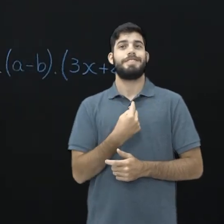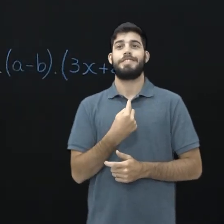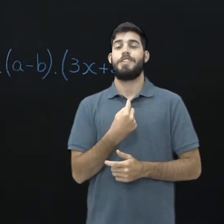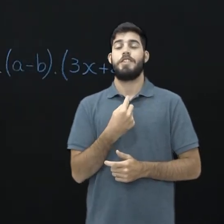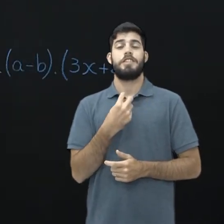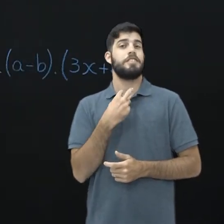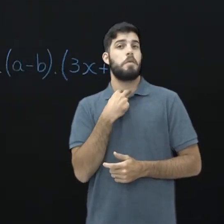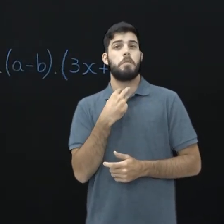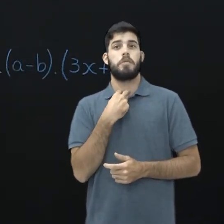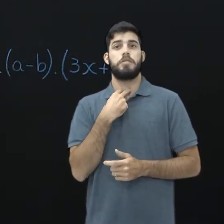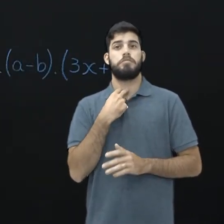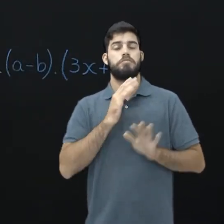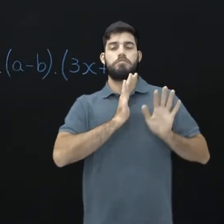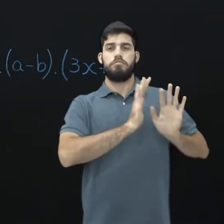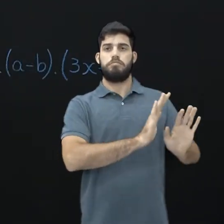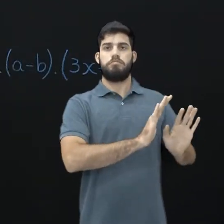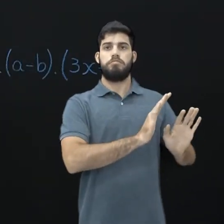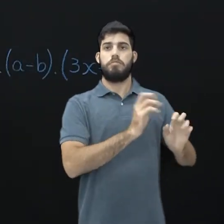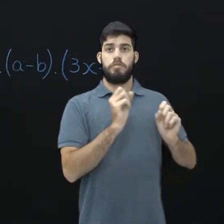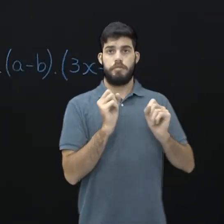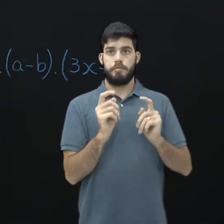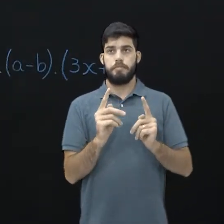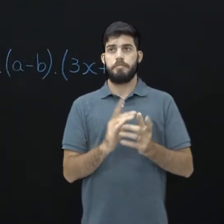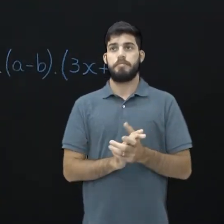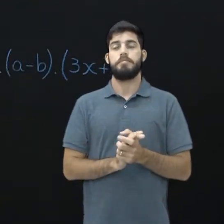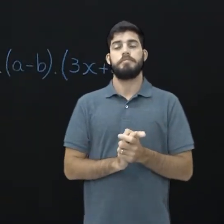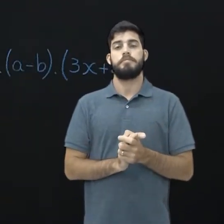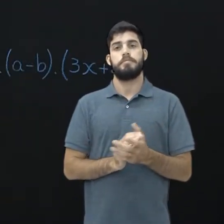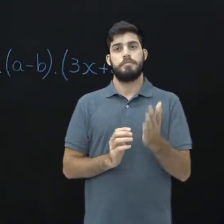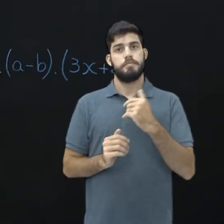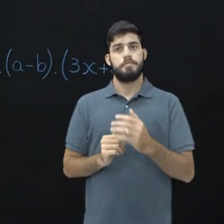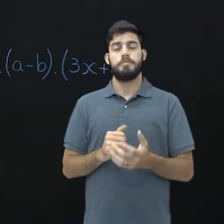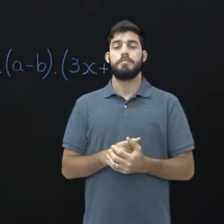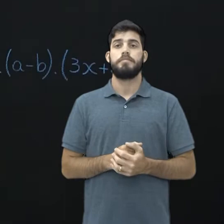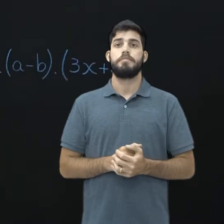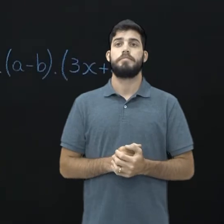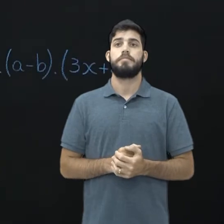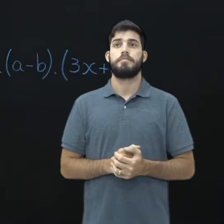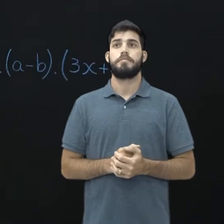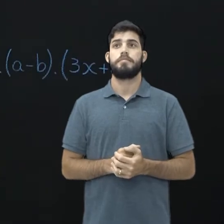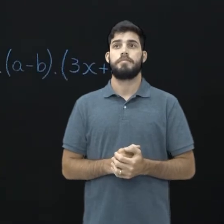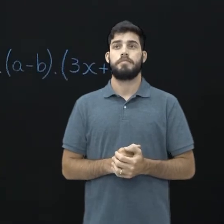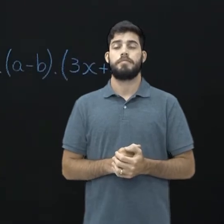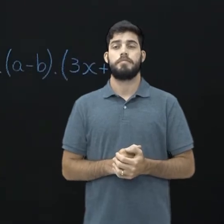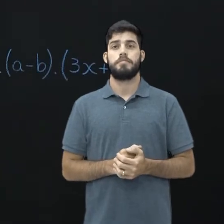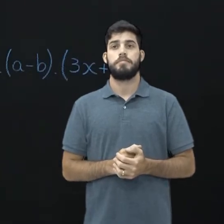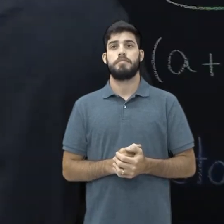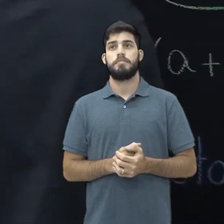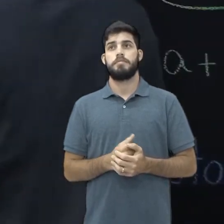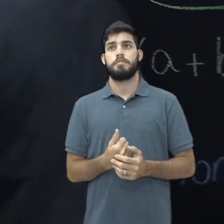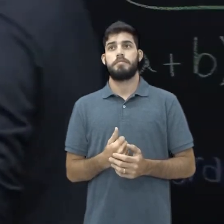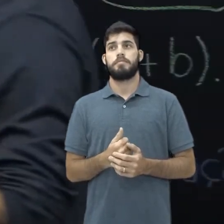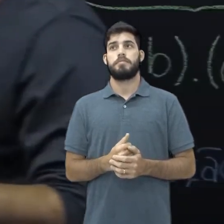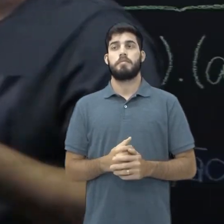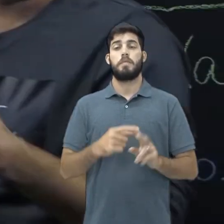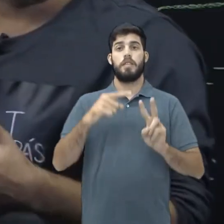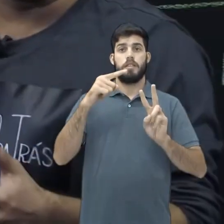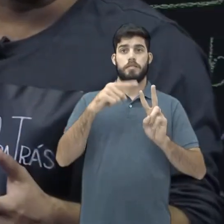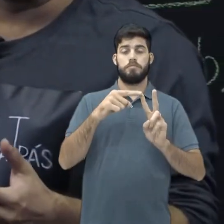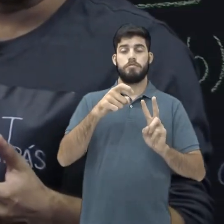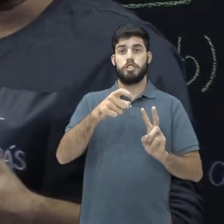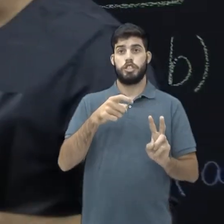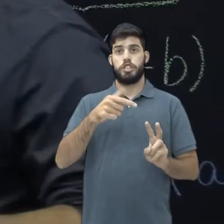por enquanto deixe quieto ali no canto dele, tá legal? Agora vamos lá. Nesse parêntese aqui, de novo, a raiz quadrada de x